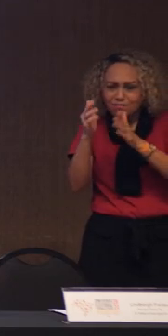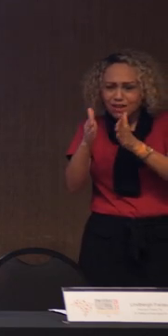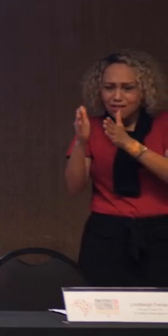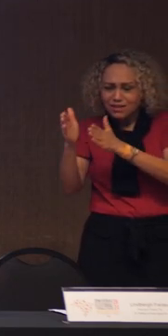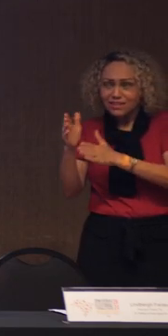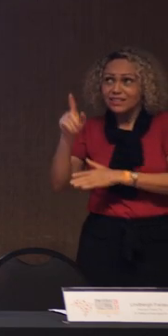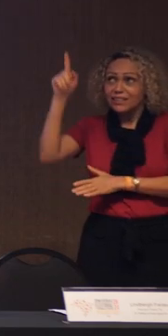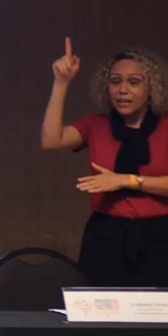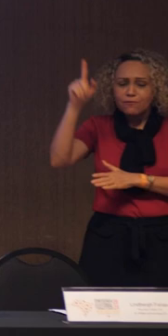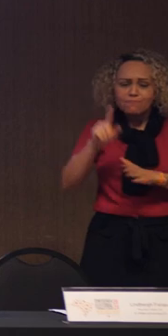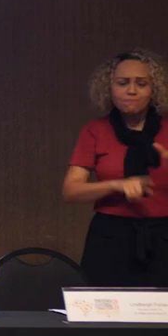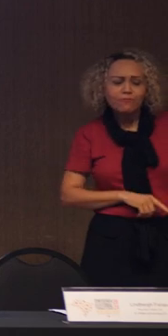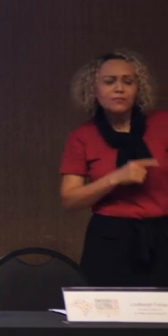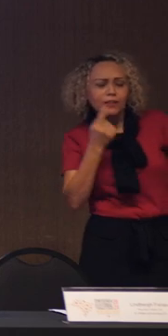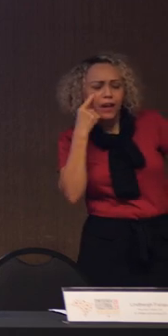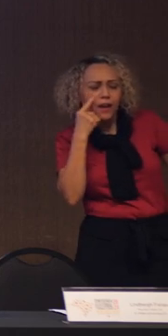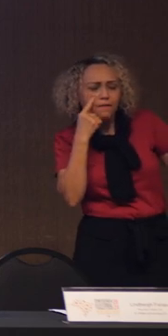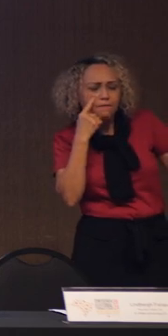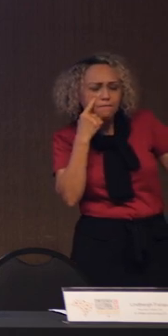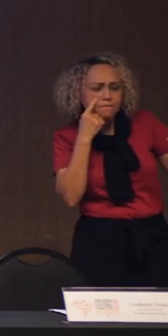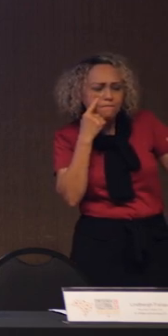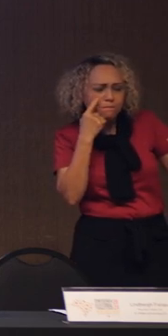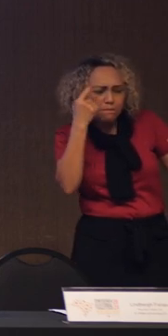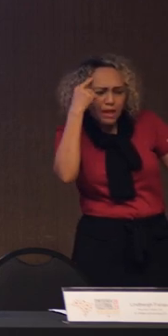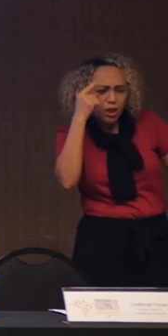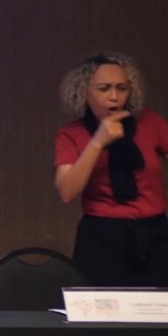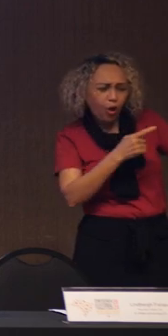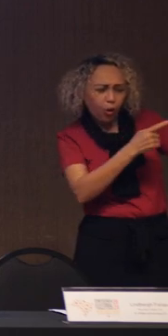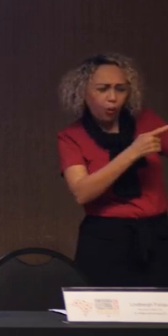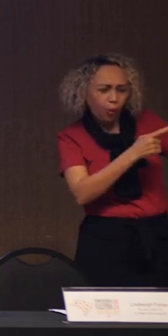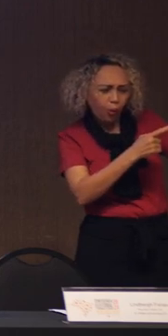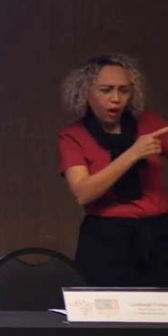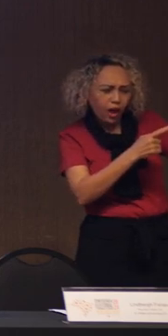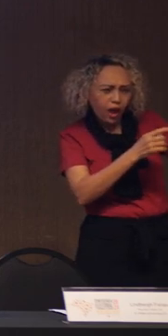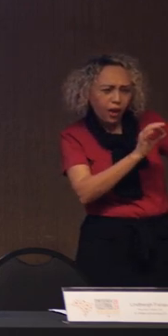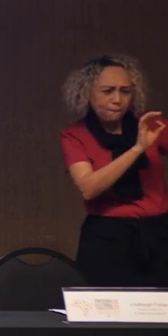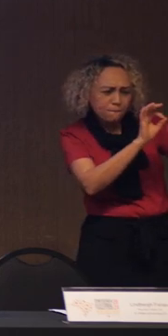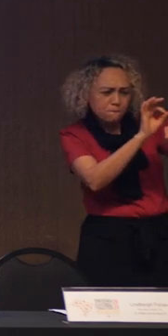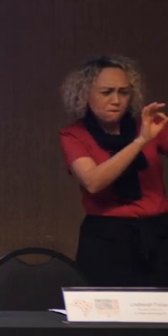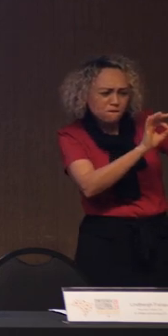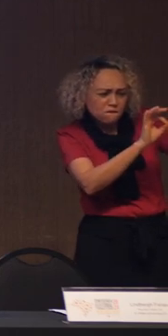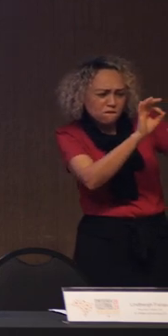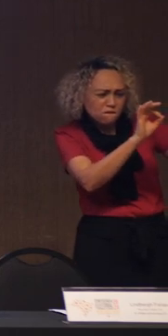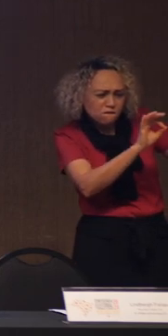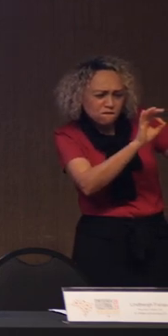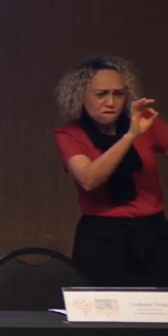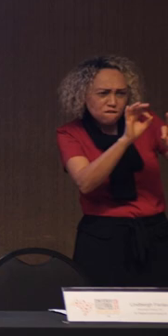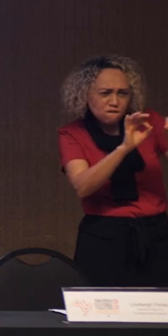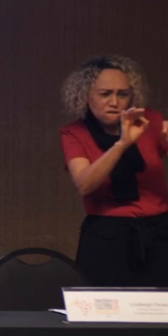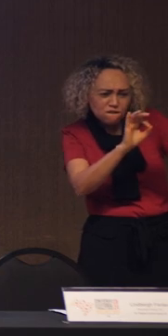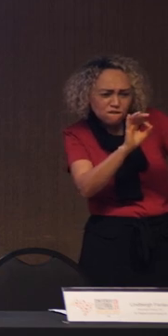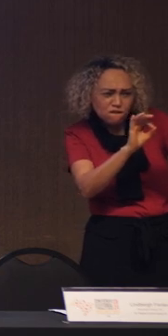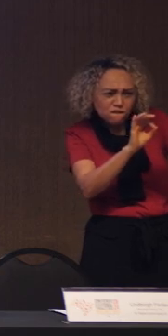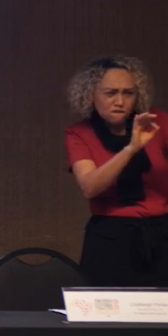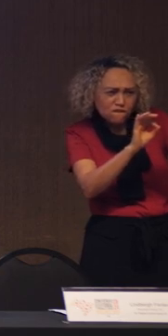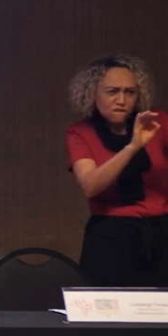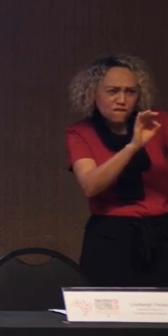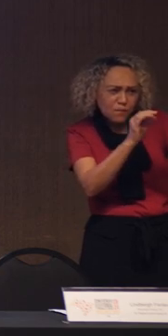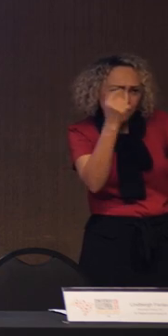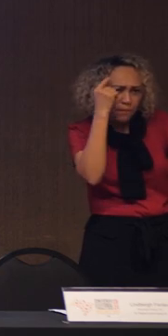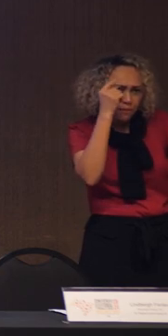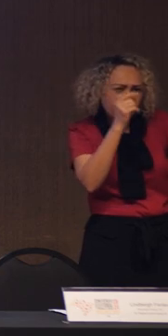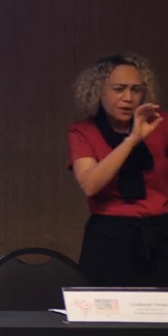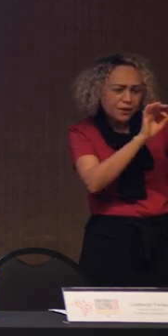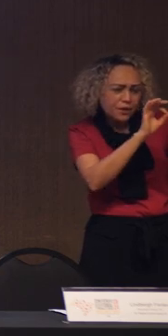aquele artesanato e entregou para a humanidade. Ele é uma figura única na história desse país e uma